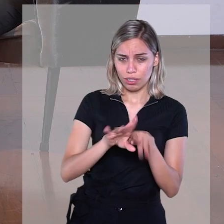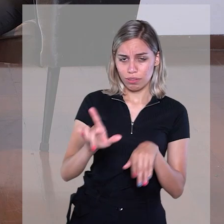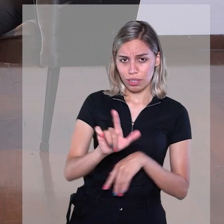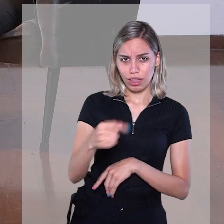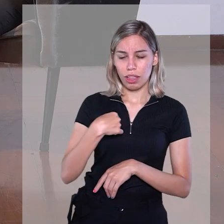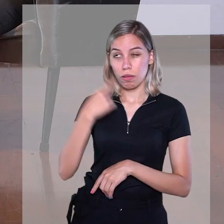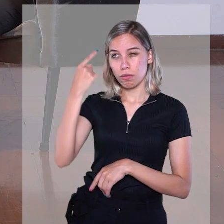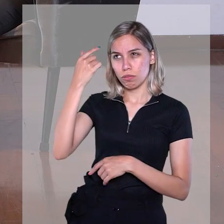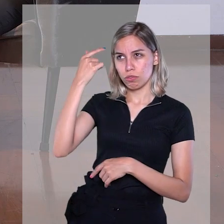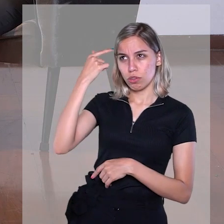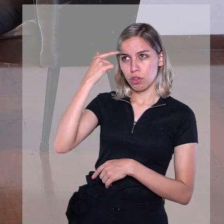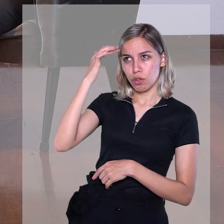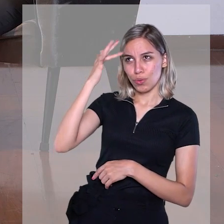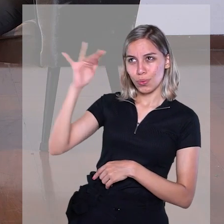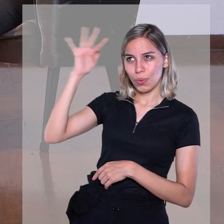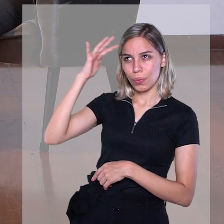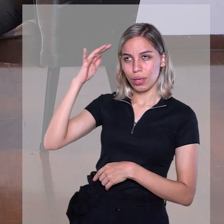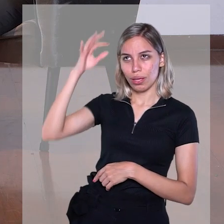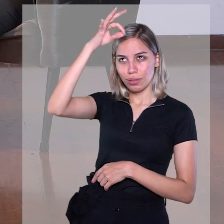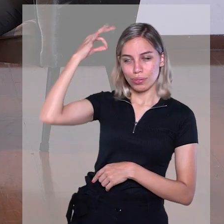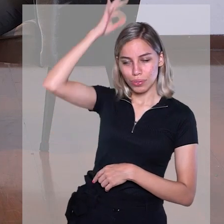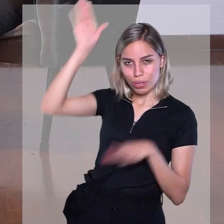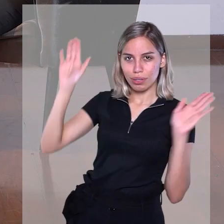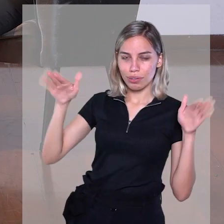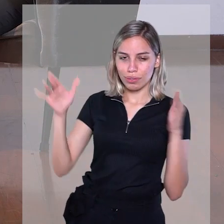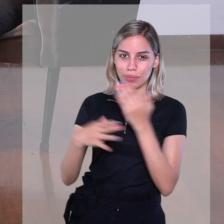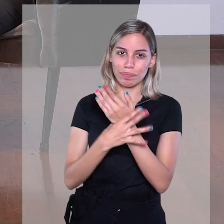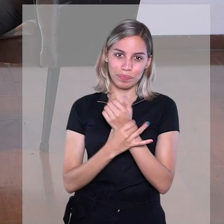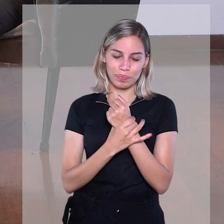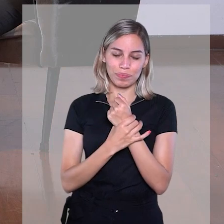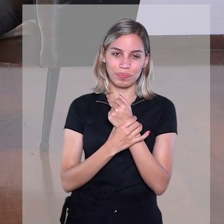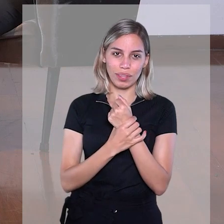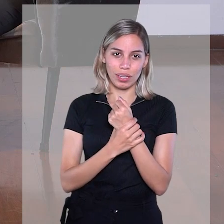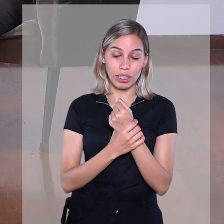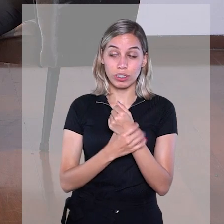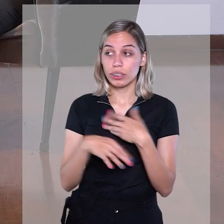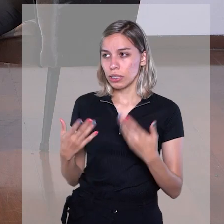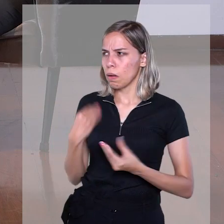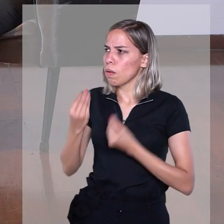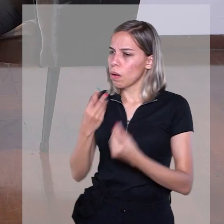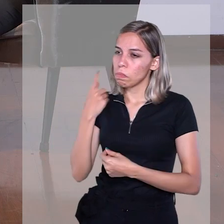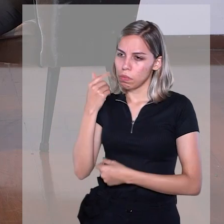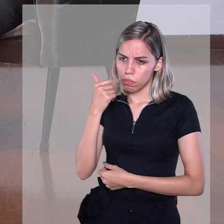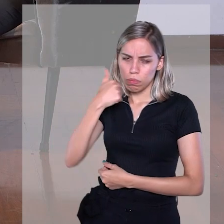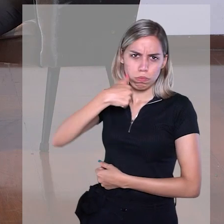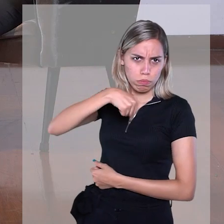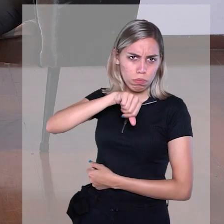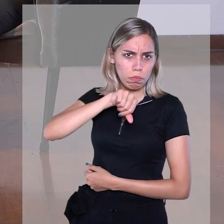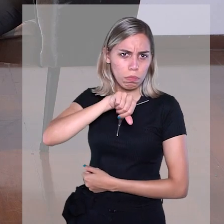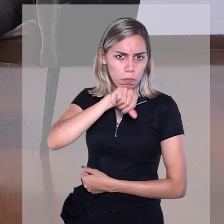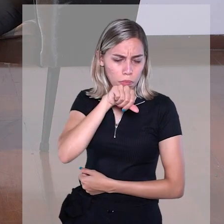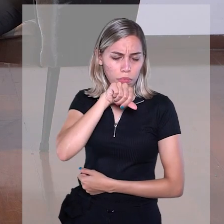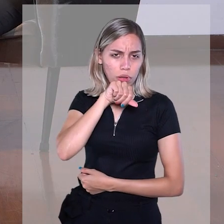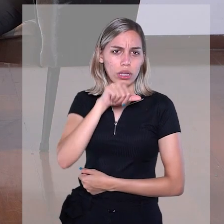Com meus pais e minha irmã, eu aprendi as 4 tecnologias que me permitem ser um